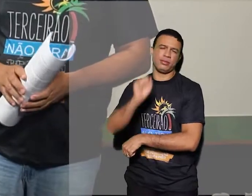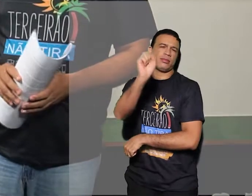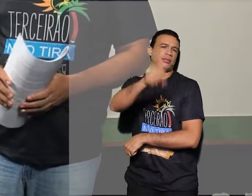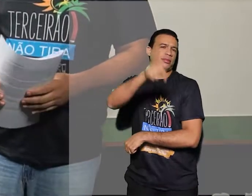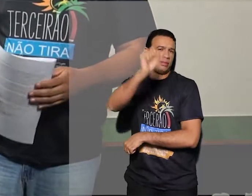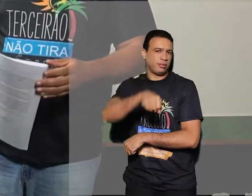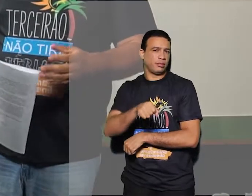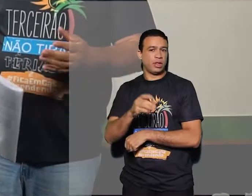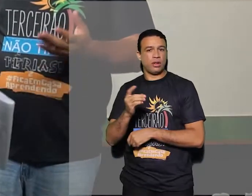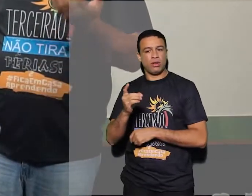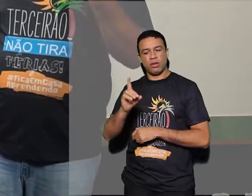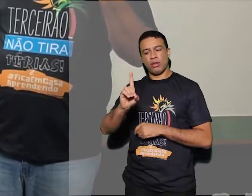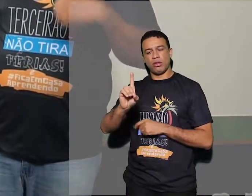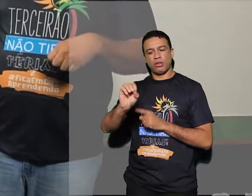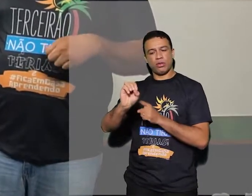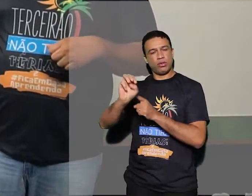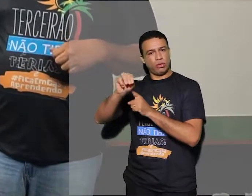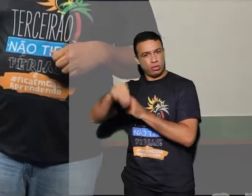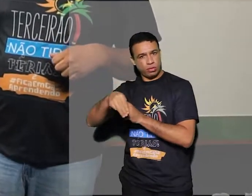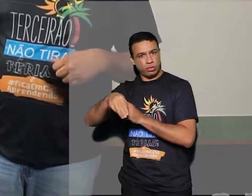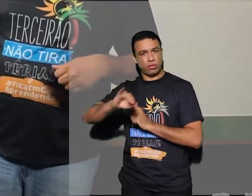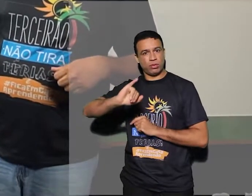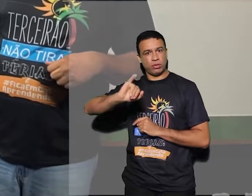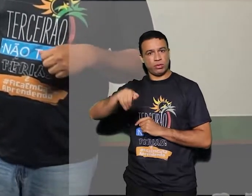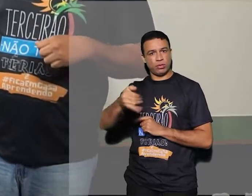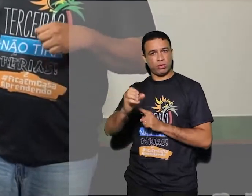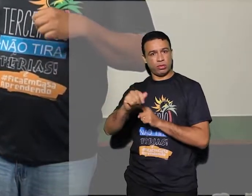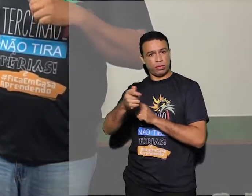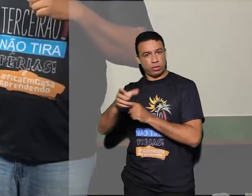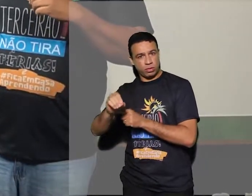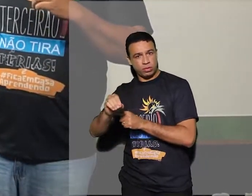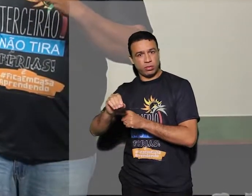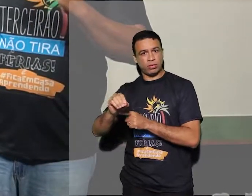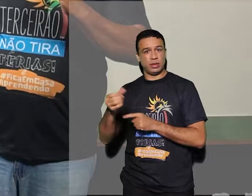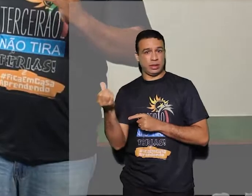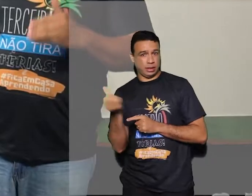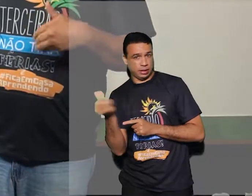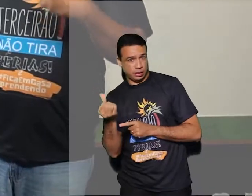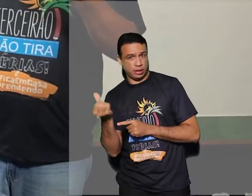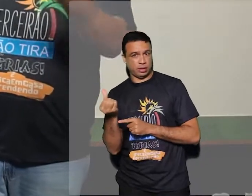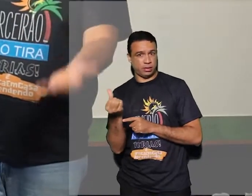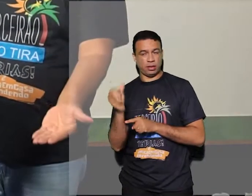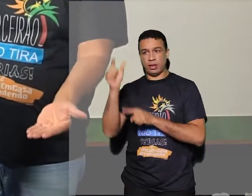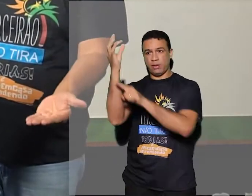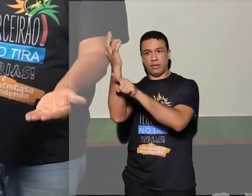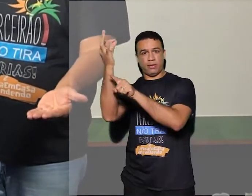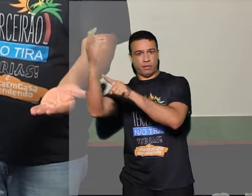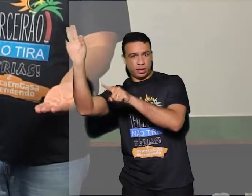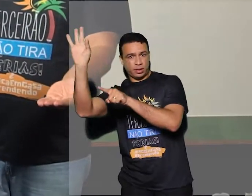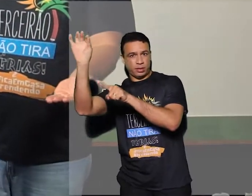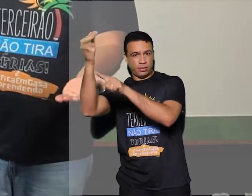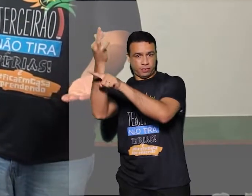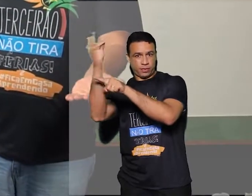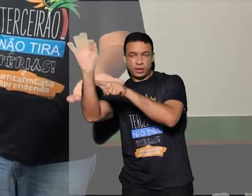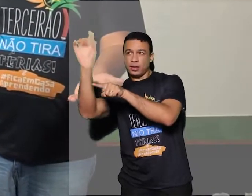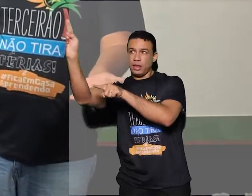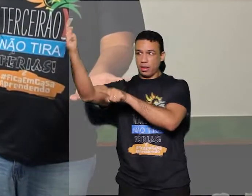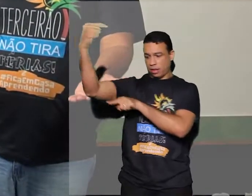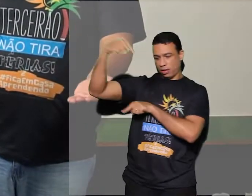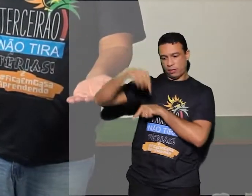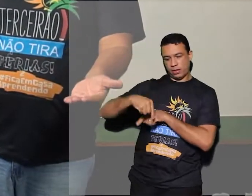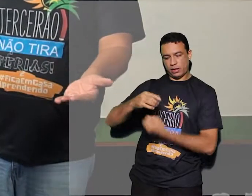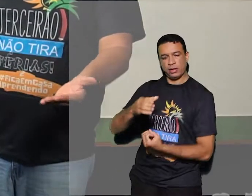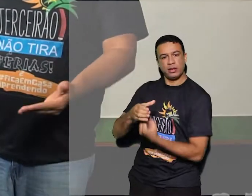João VI, quando ele traz para cá, logo depois que ele chega ao Brasil, a missão artística francesa, que tem como objetivo fundar a primeira